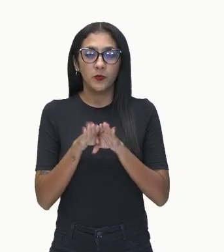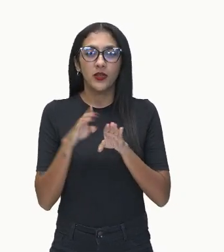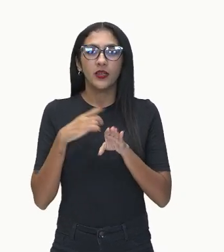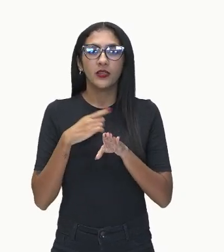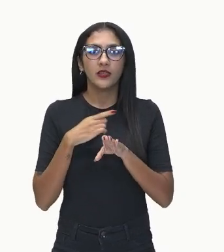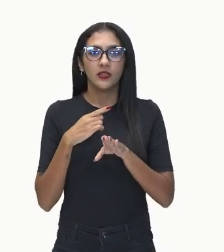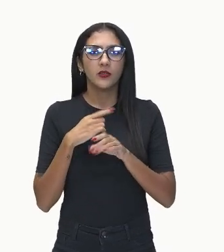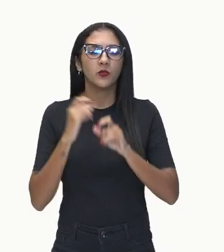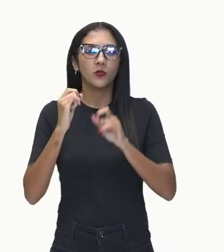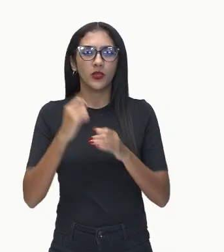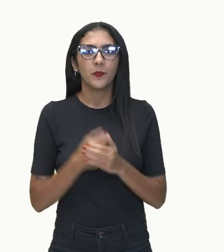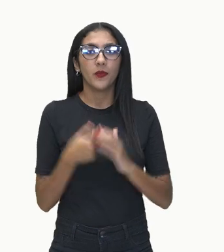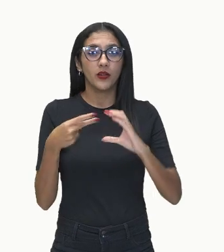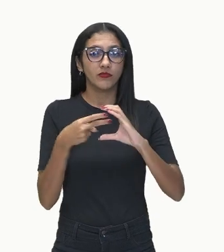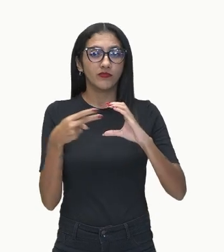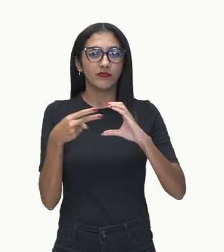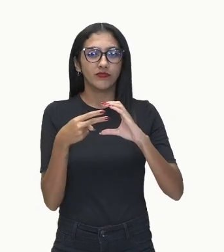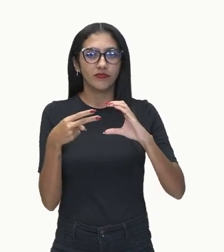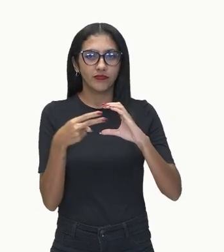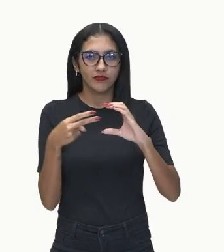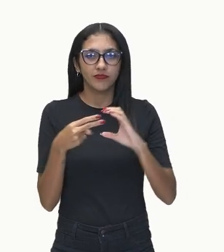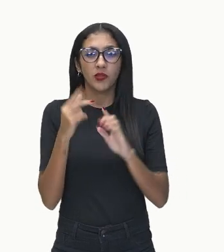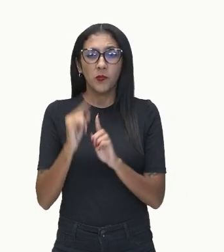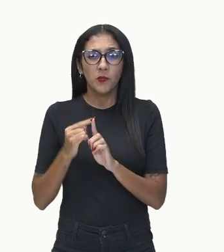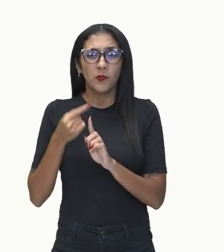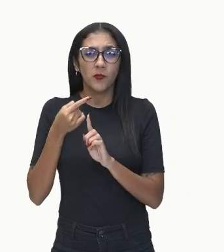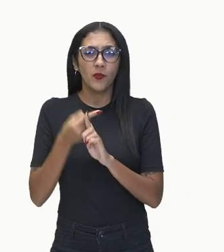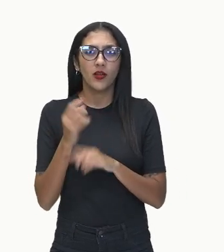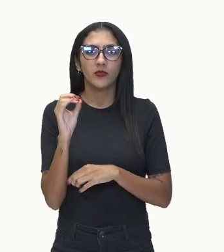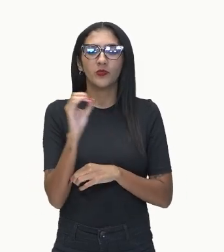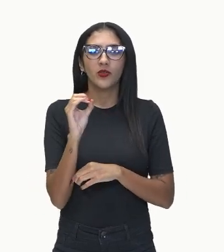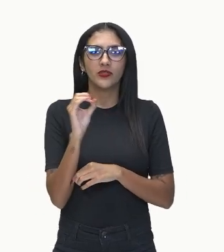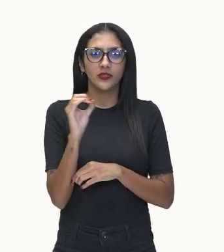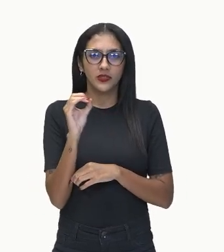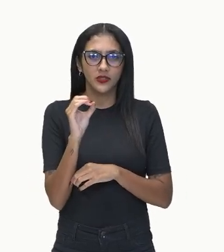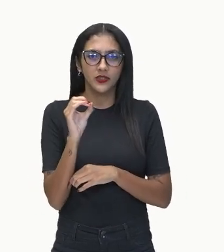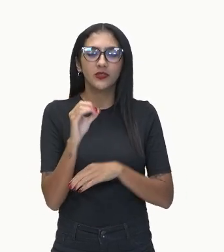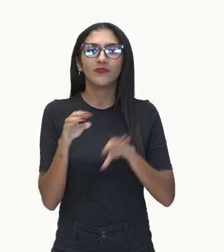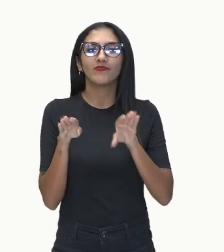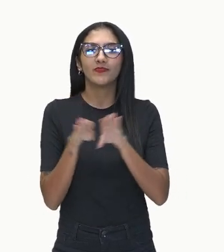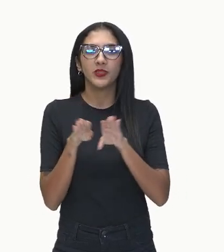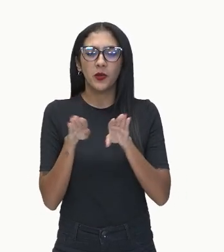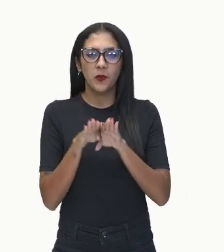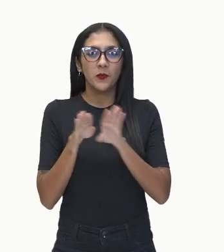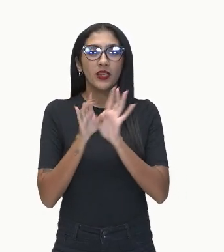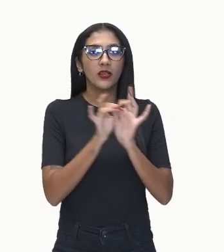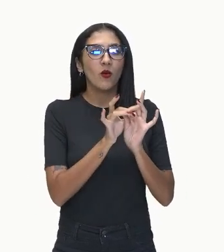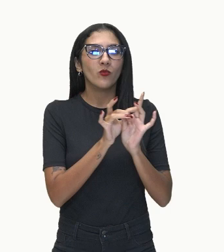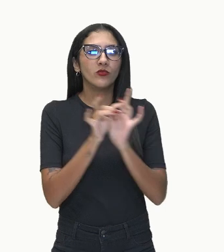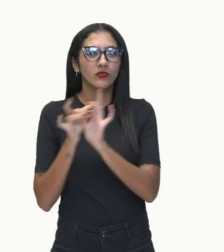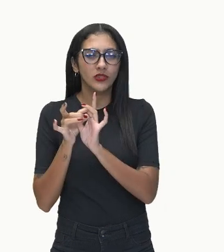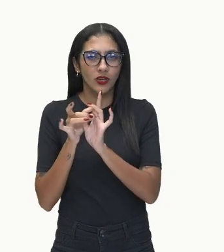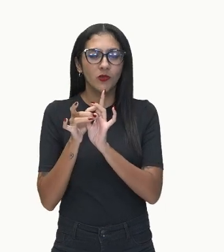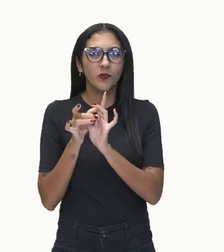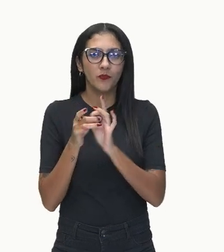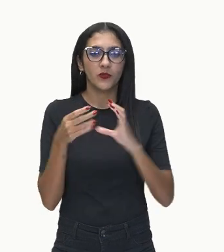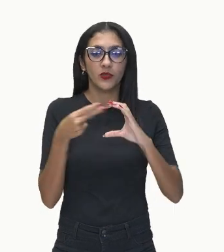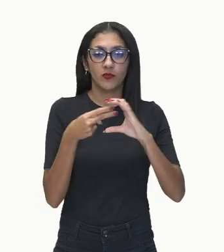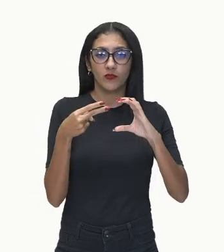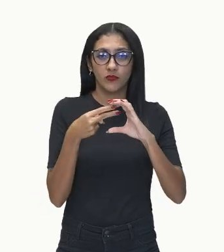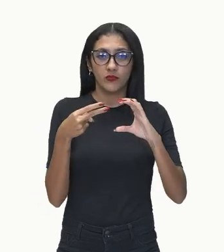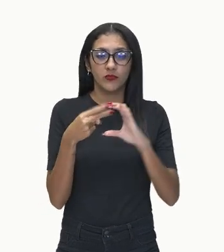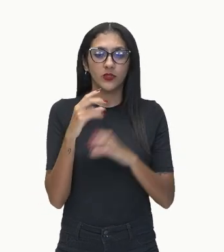é dupla ligação e oxigênio, e a carboxila, que é a união da dupla ligação com a hidroxila,